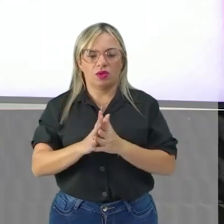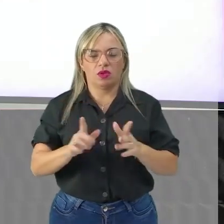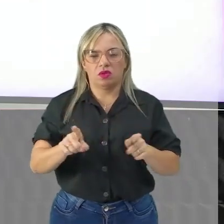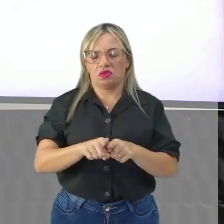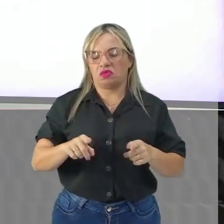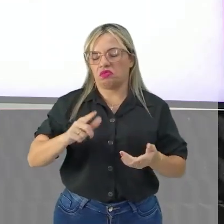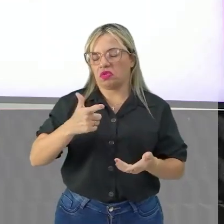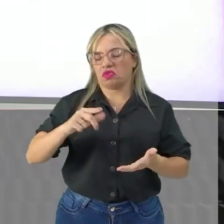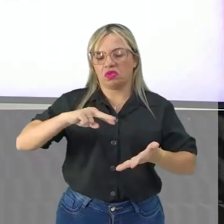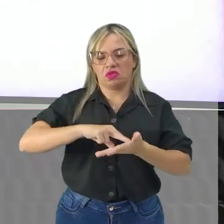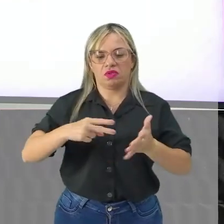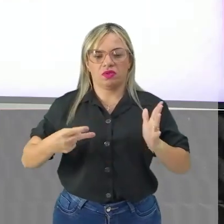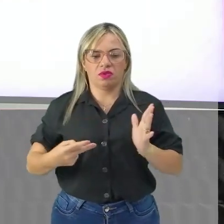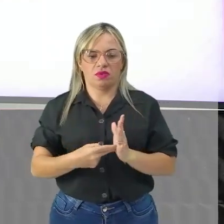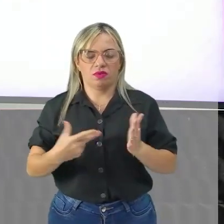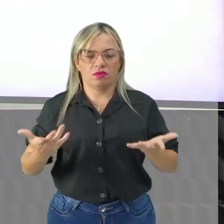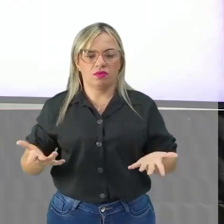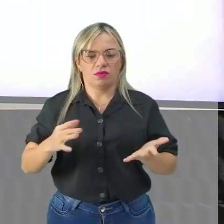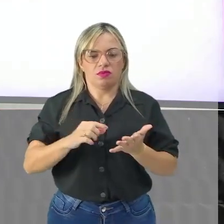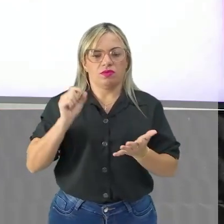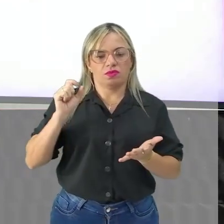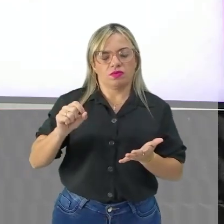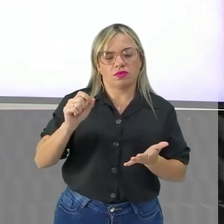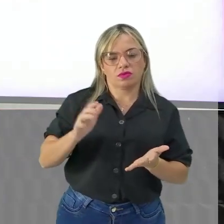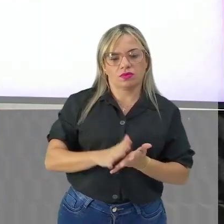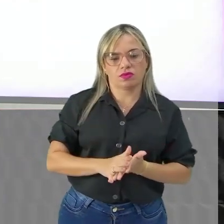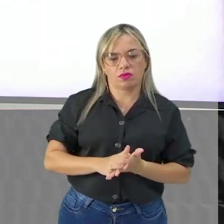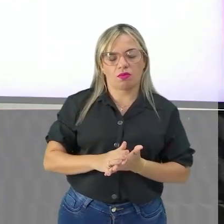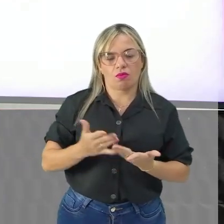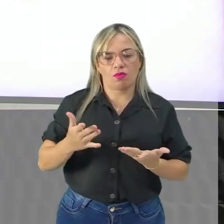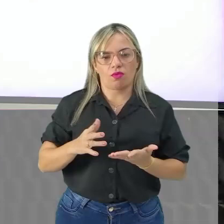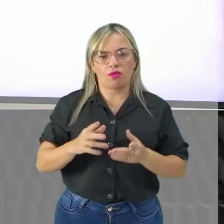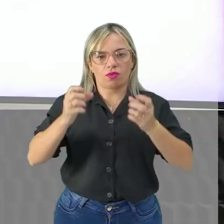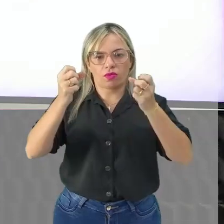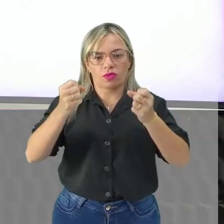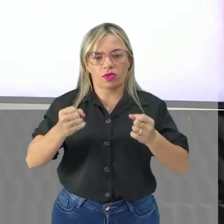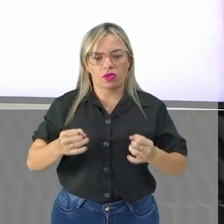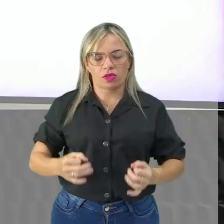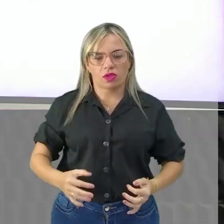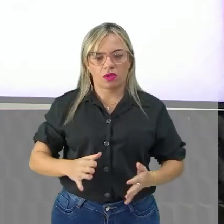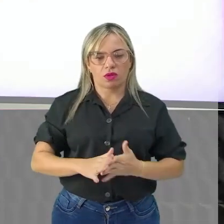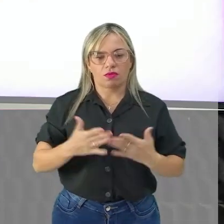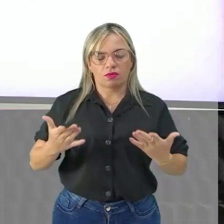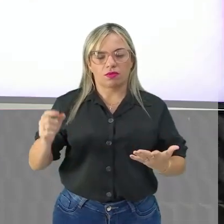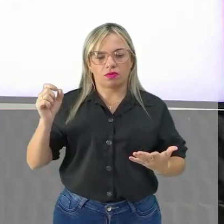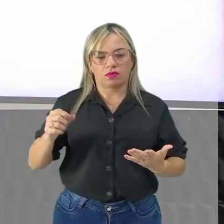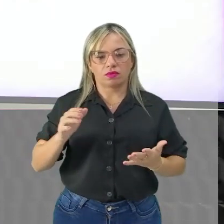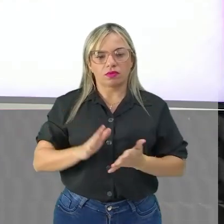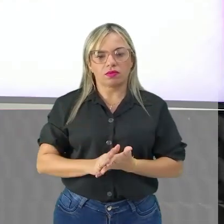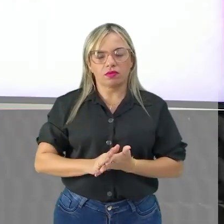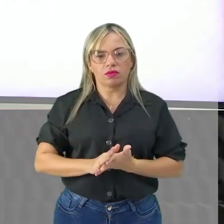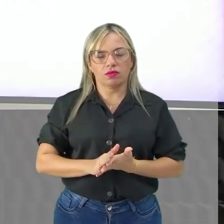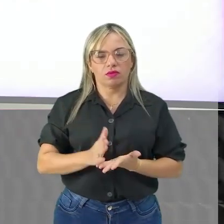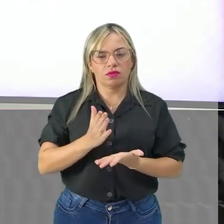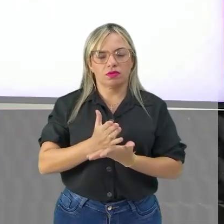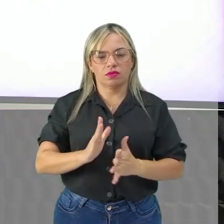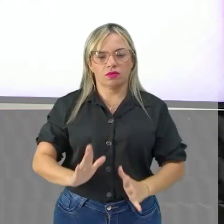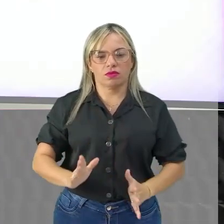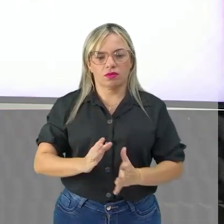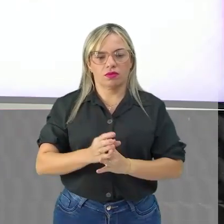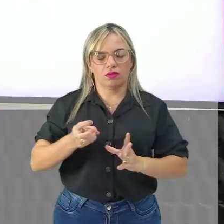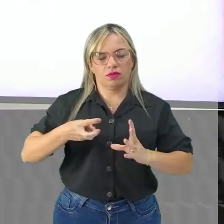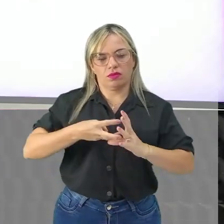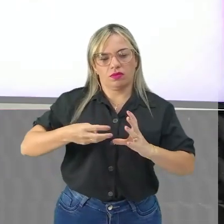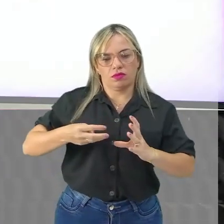não faz sentido, né? Então, falando da quebra, né, de